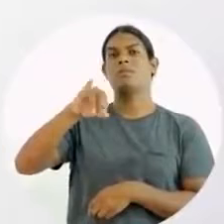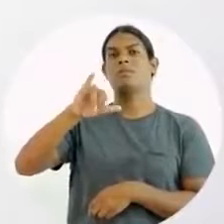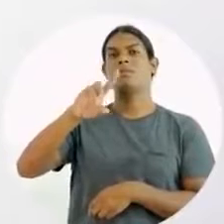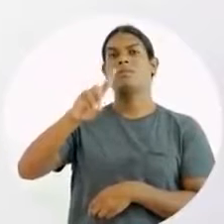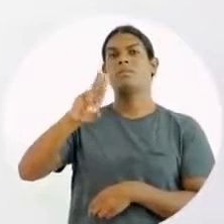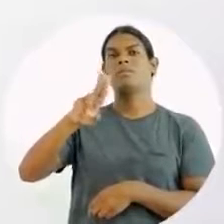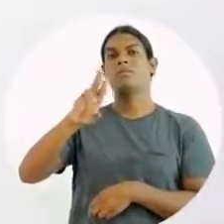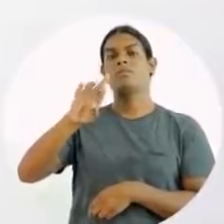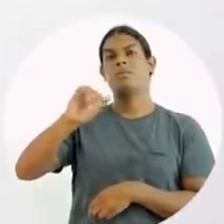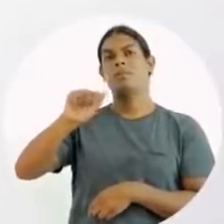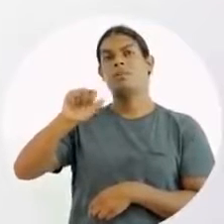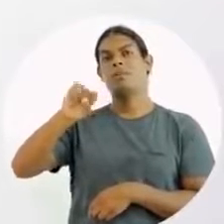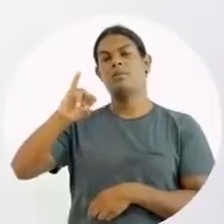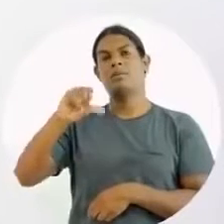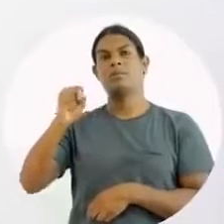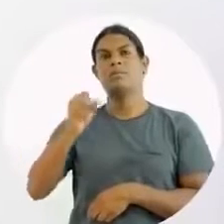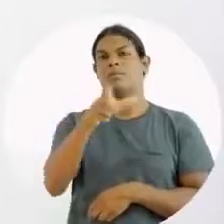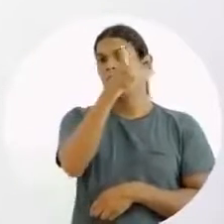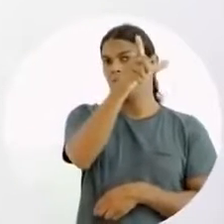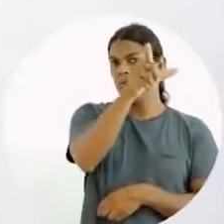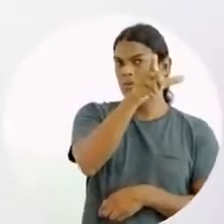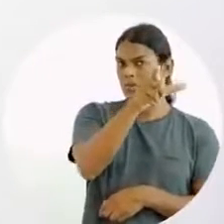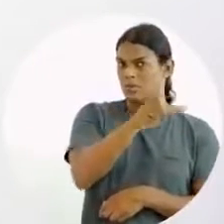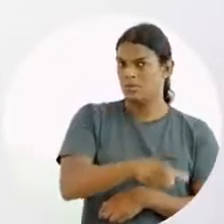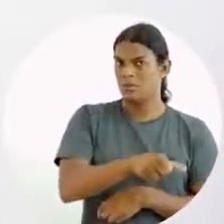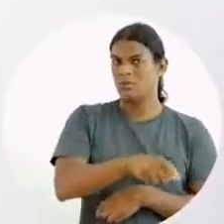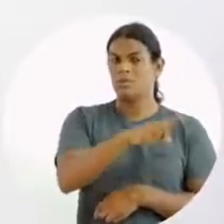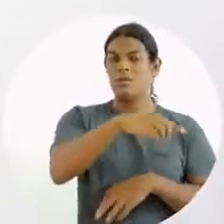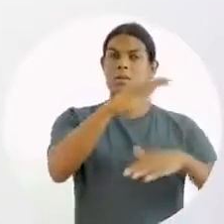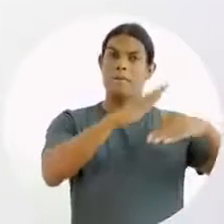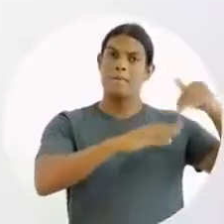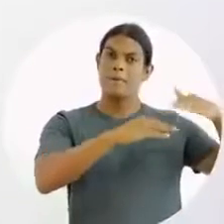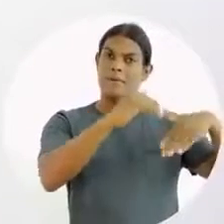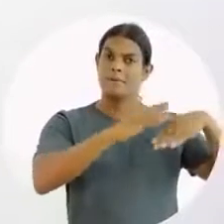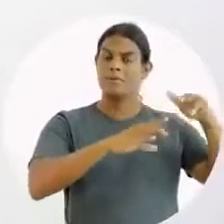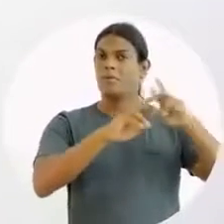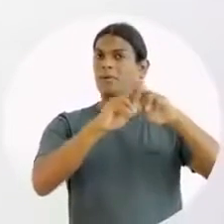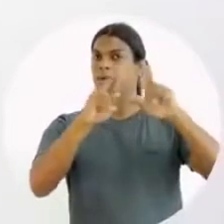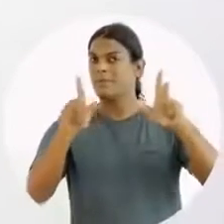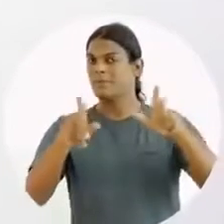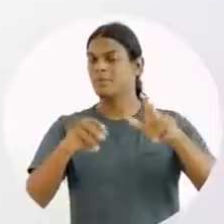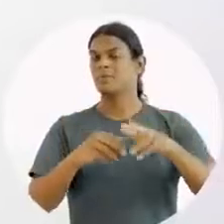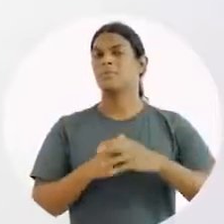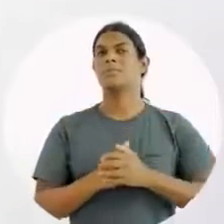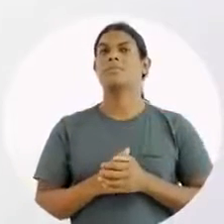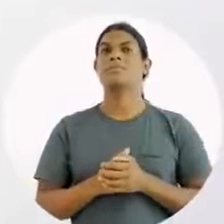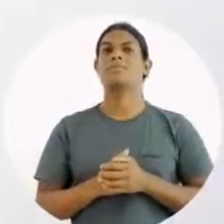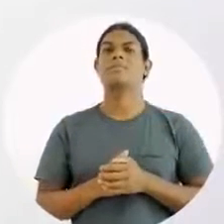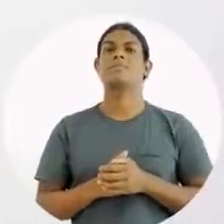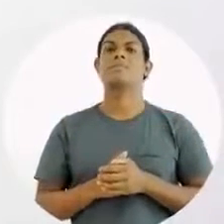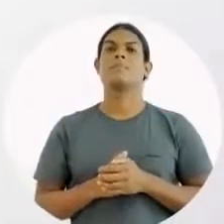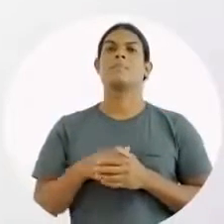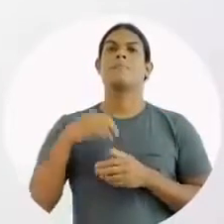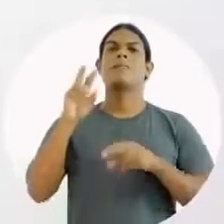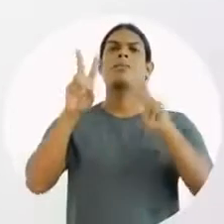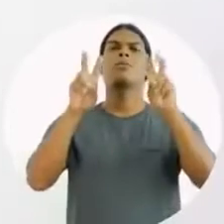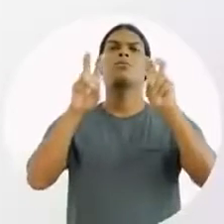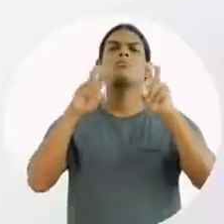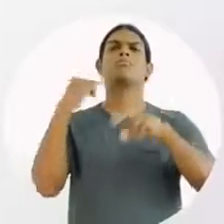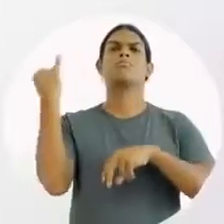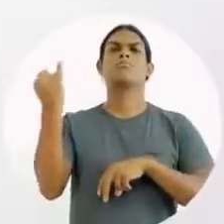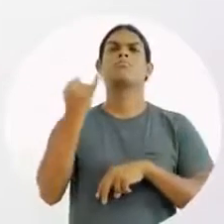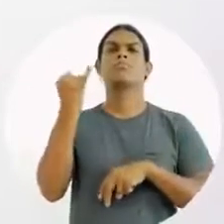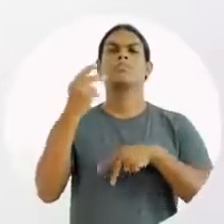recurso são profissionais. Um outro ponto muito importante que eu me referi no início